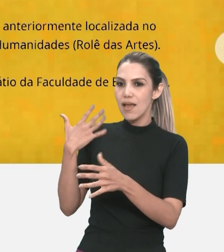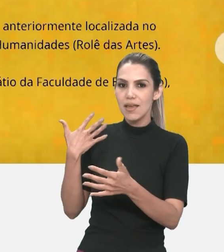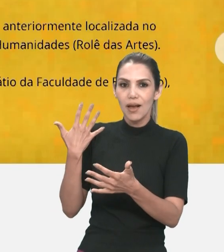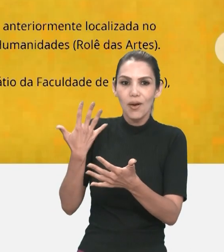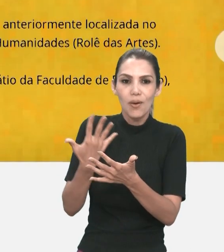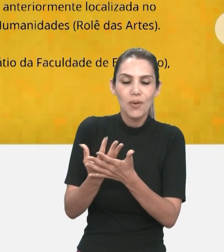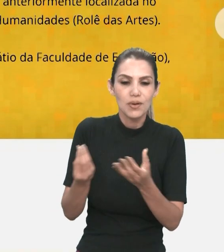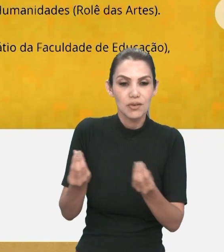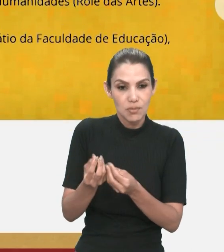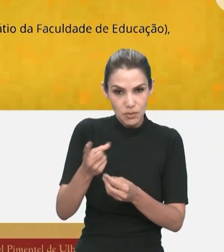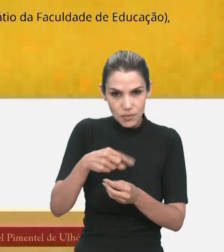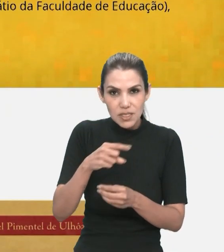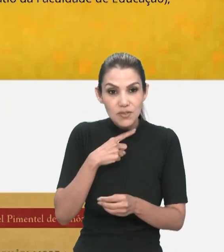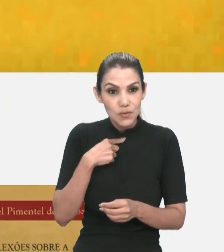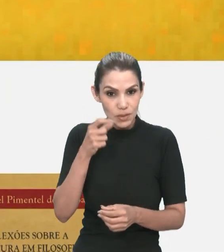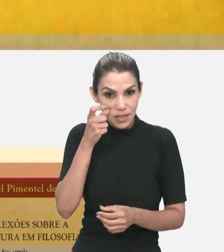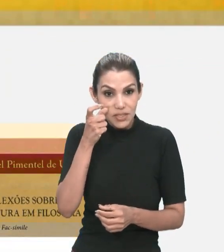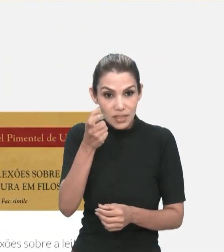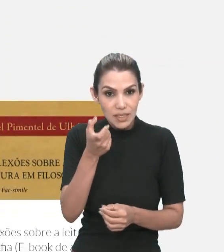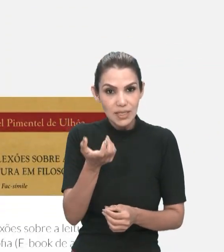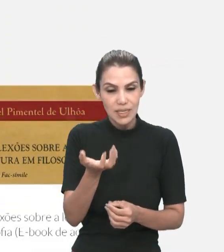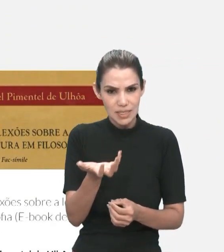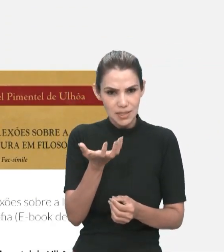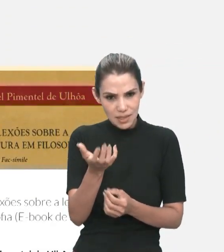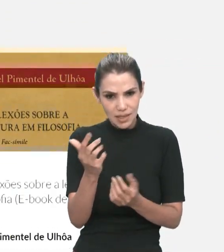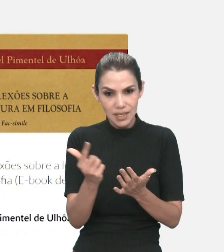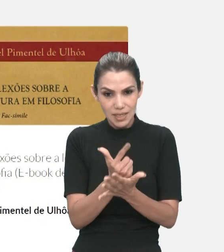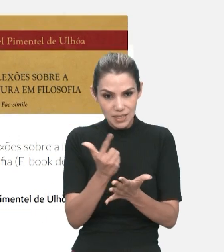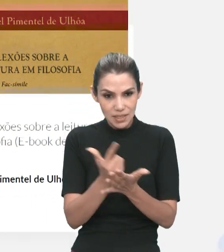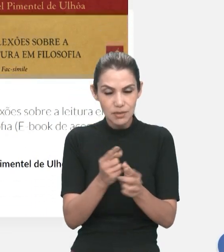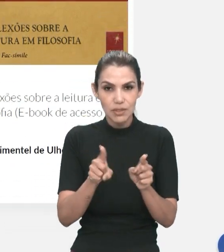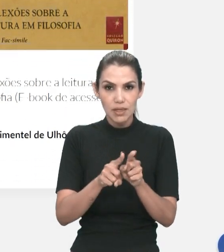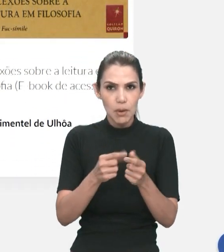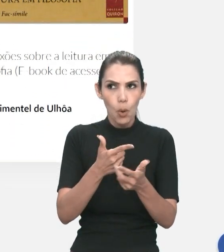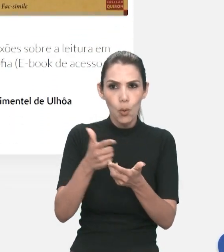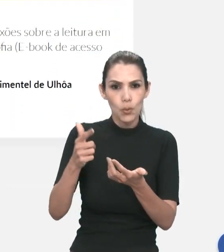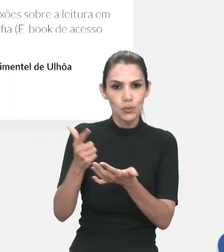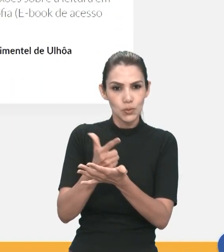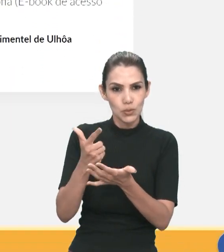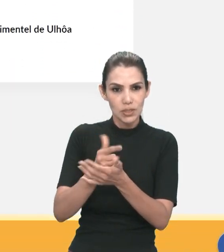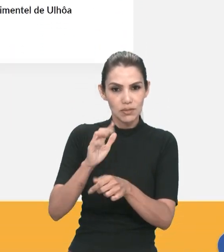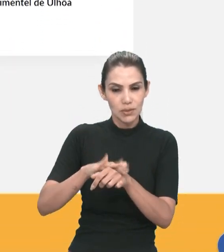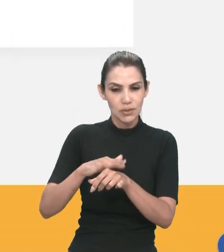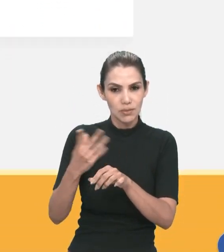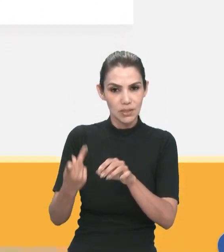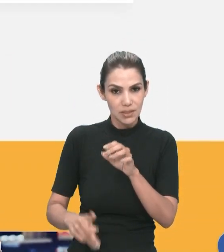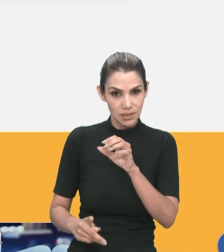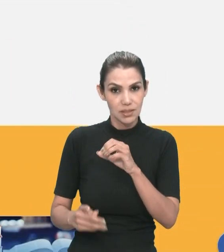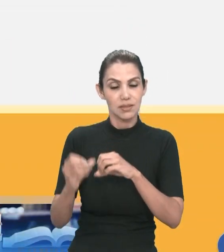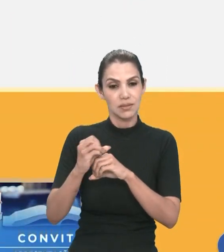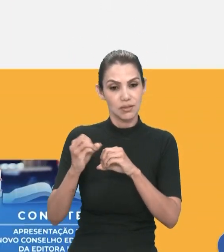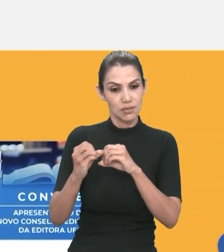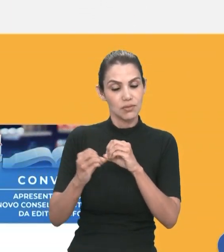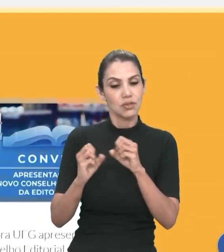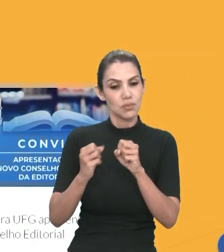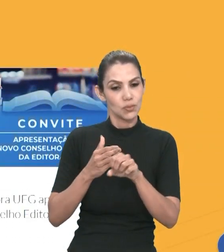adquirir esse e outros livros lançados pela universidade, acesse o site